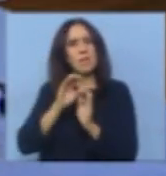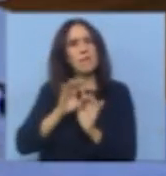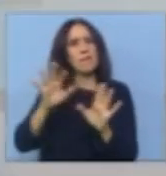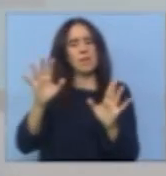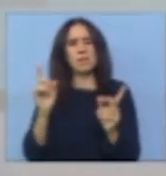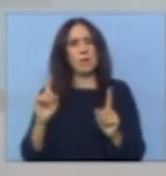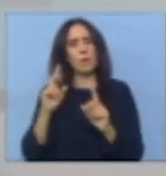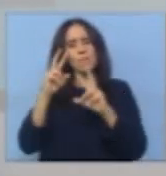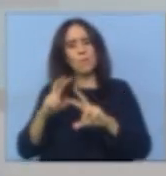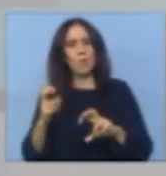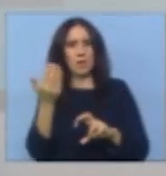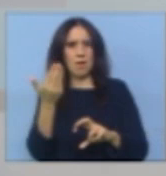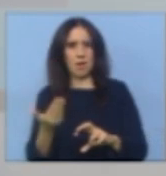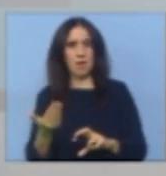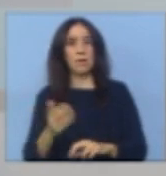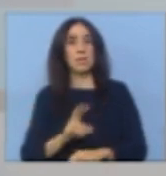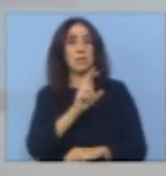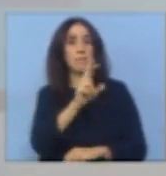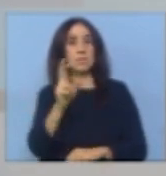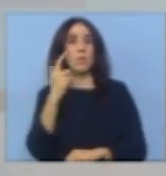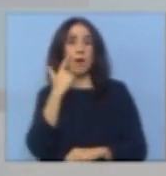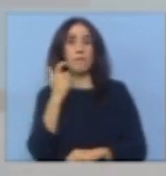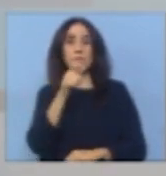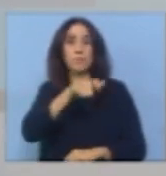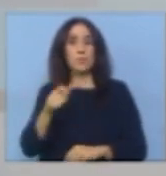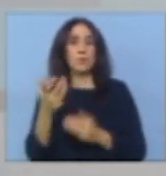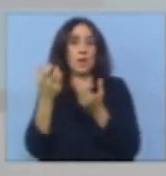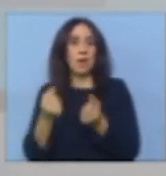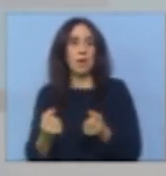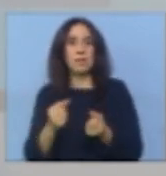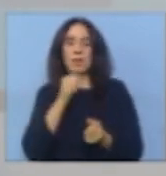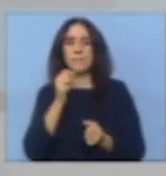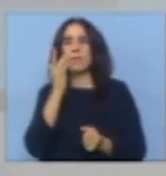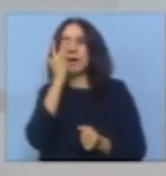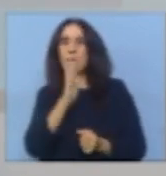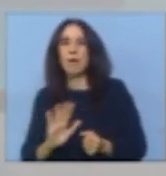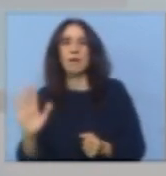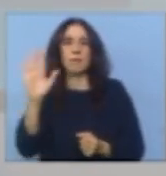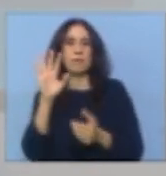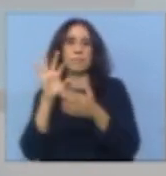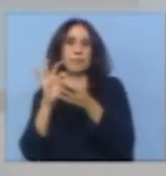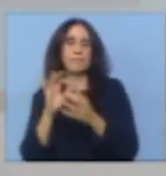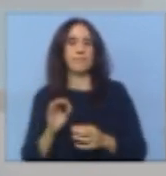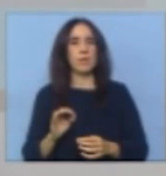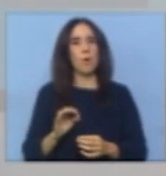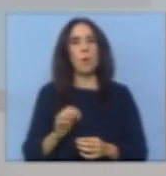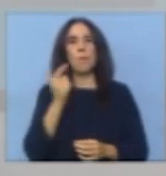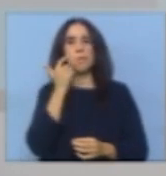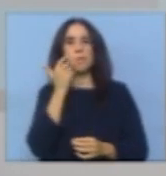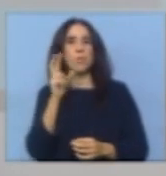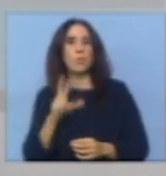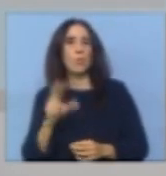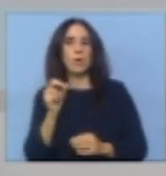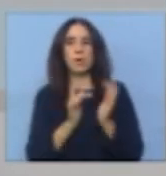que a missão, penso que ainda para muitas pessoas evoca sempre a África, os que ainda nunca ouviram falar